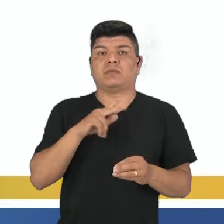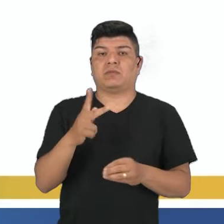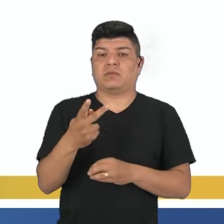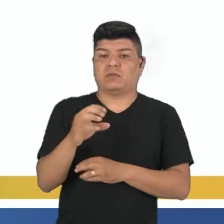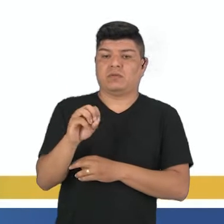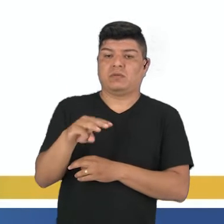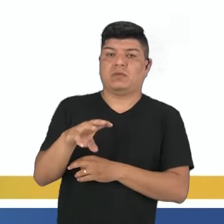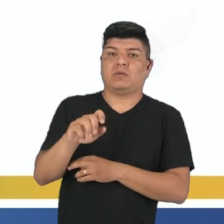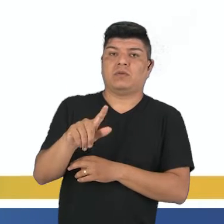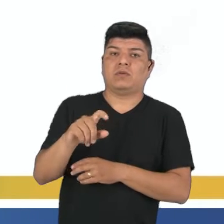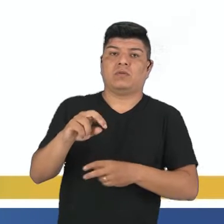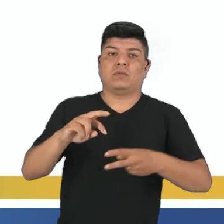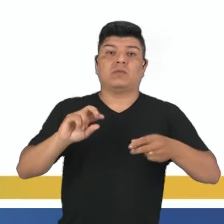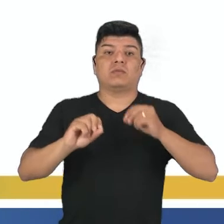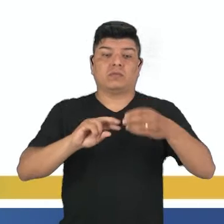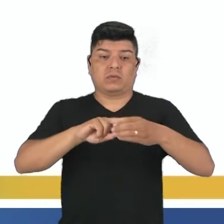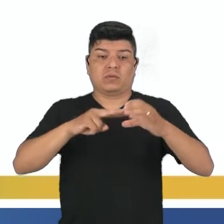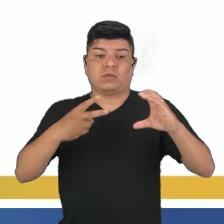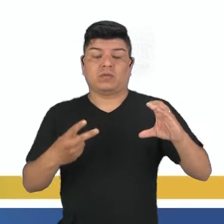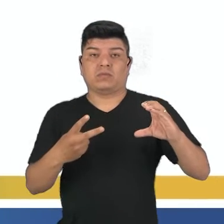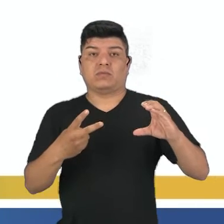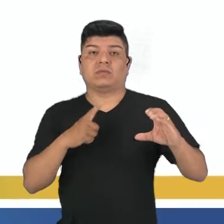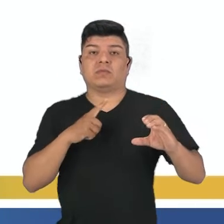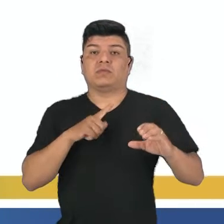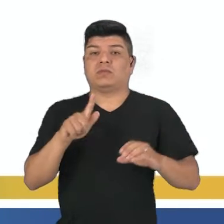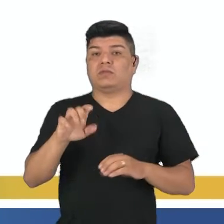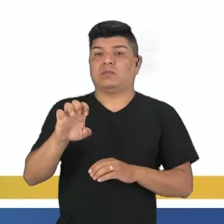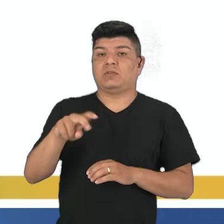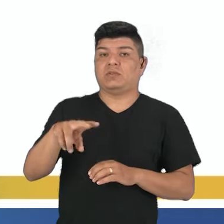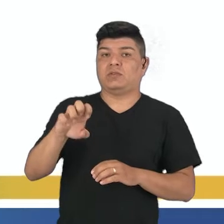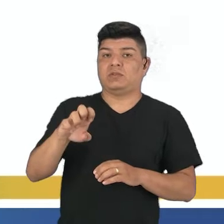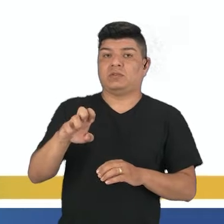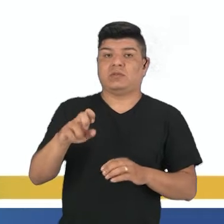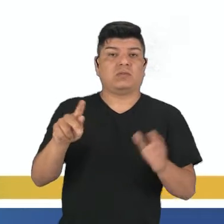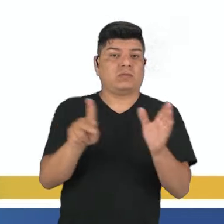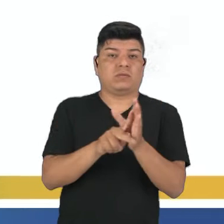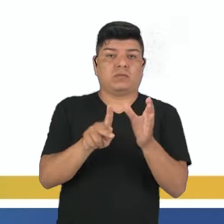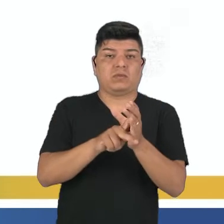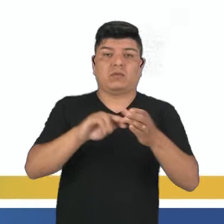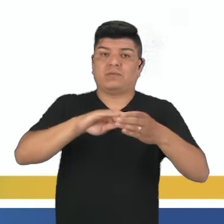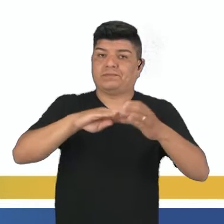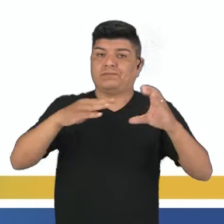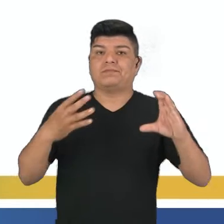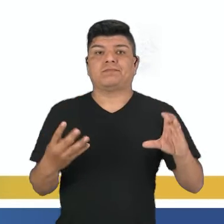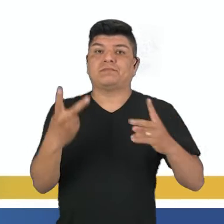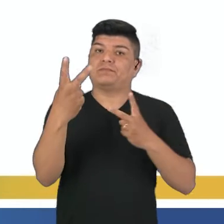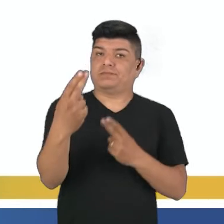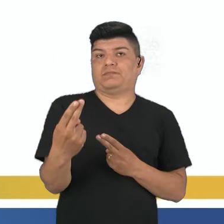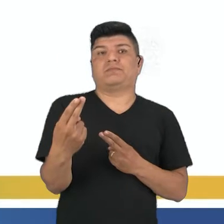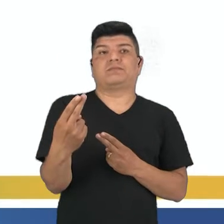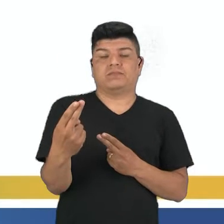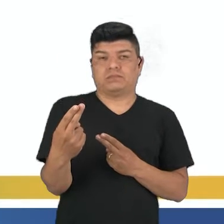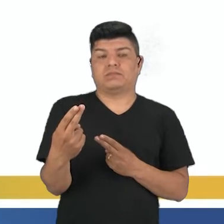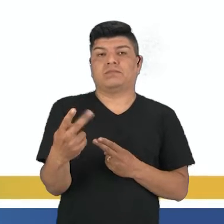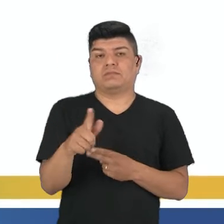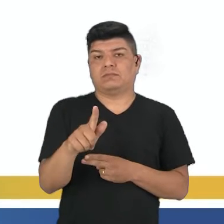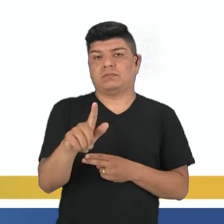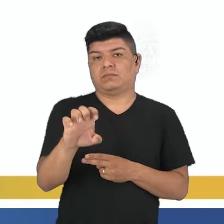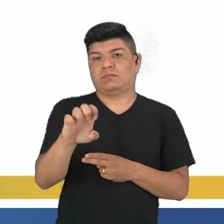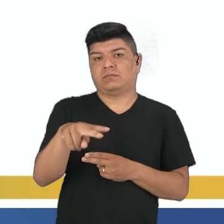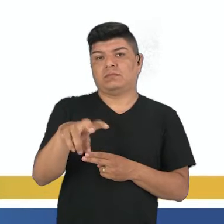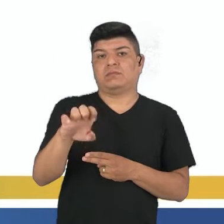são cromossomos que possuem genes para as mesmas características, ou seja, eles são